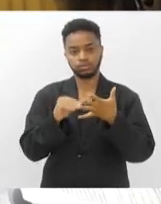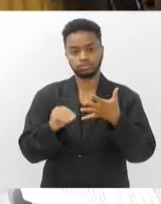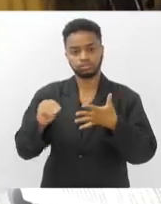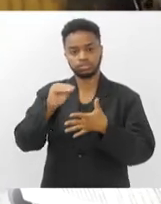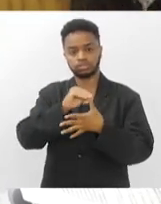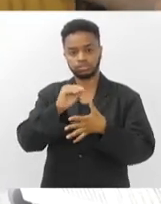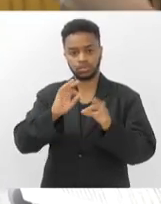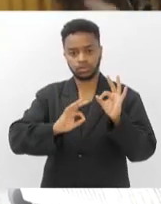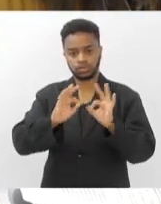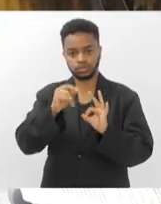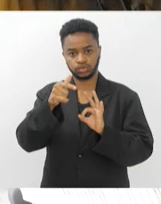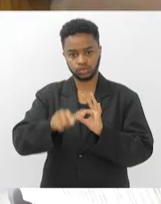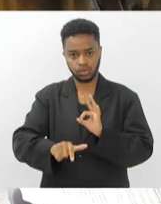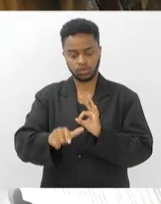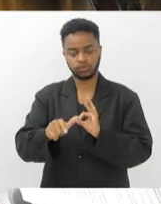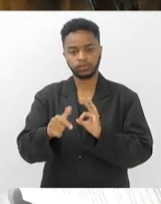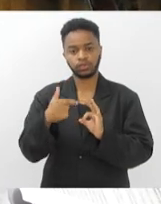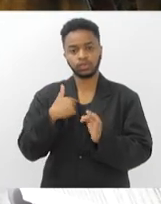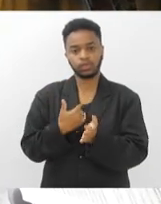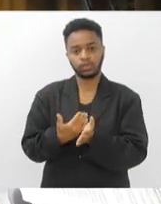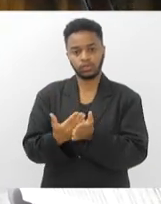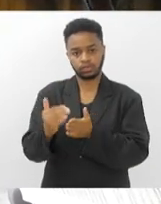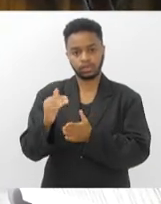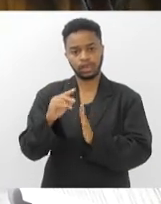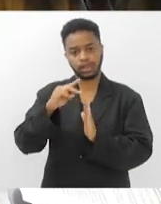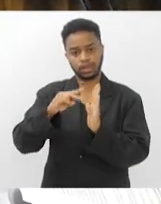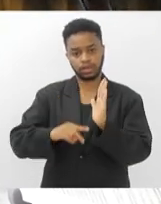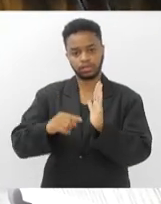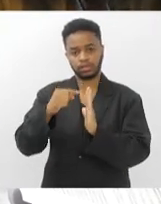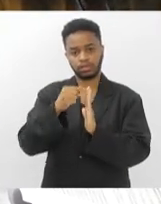para iniciar pelo item 2,